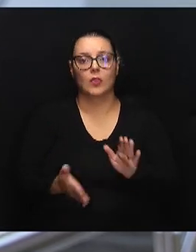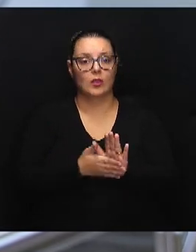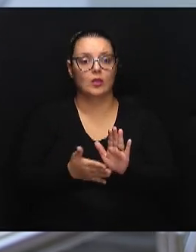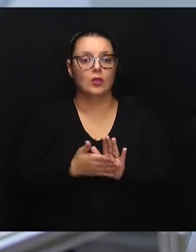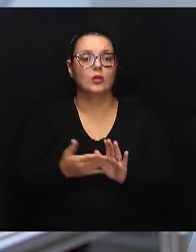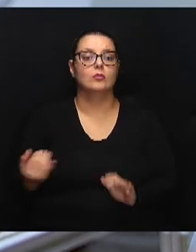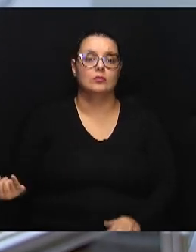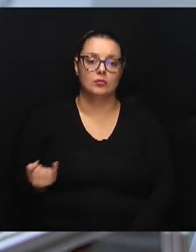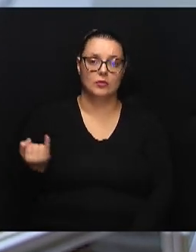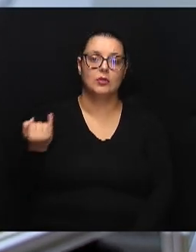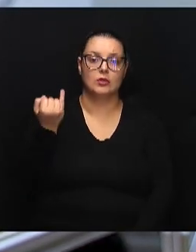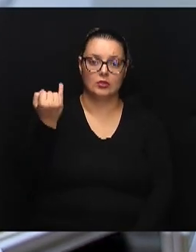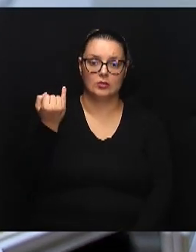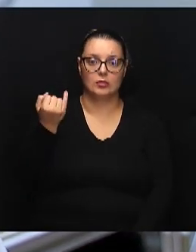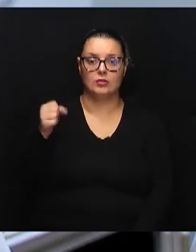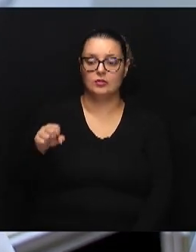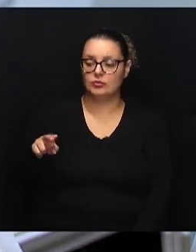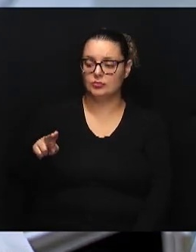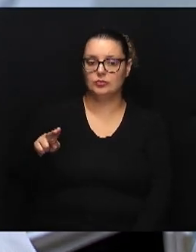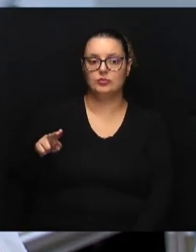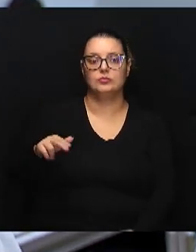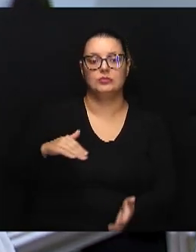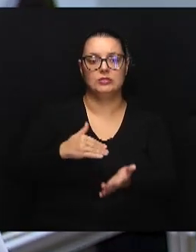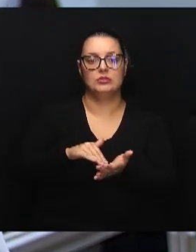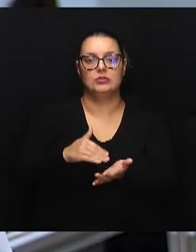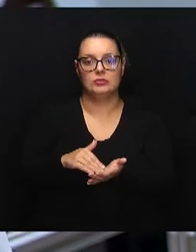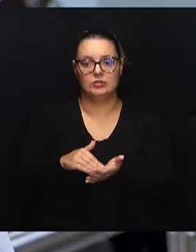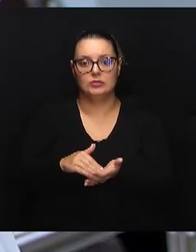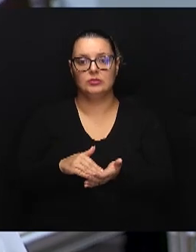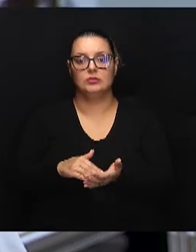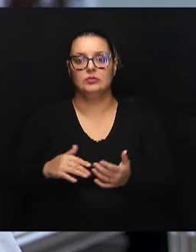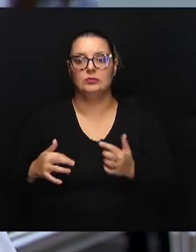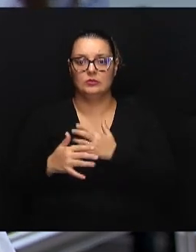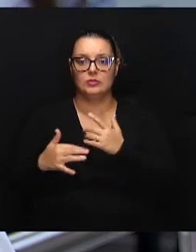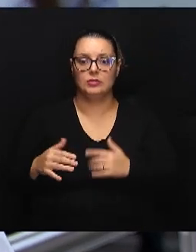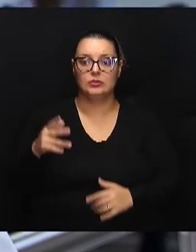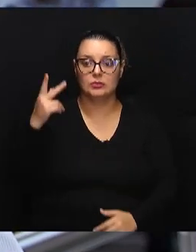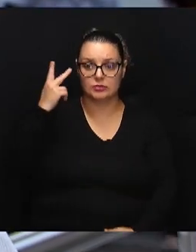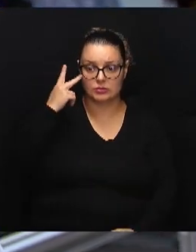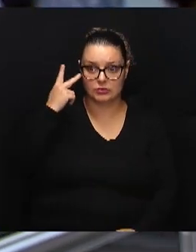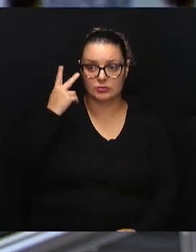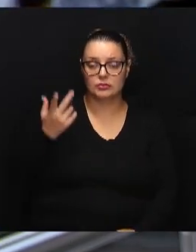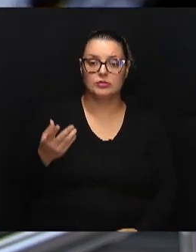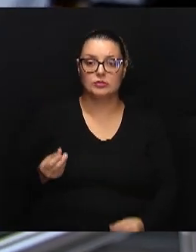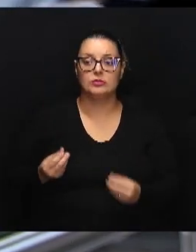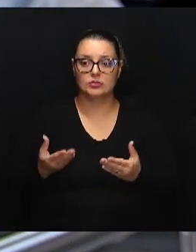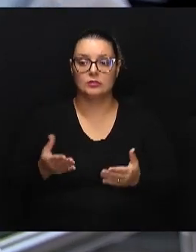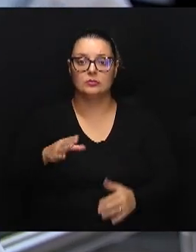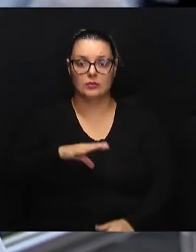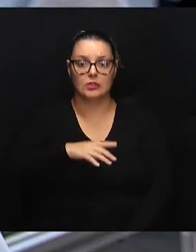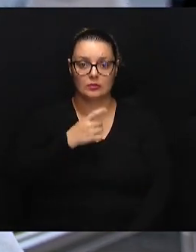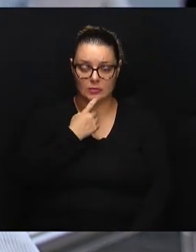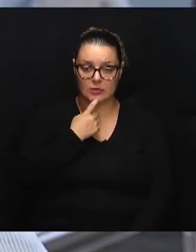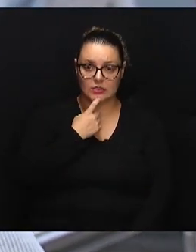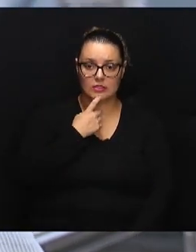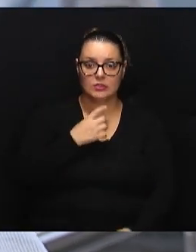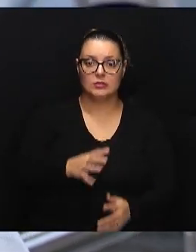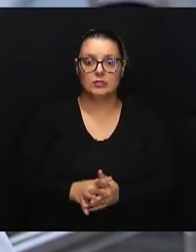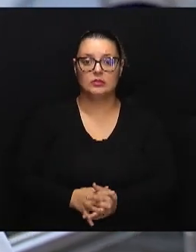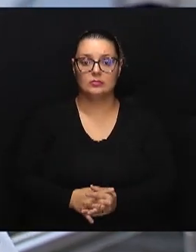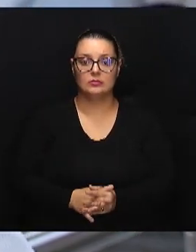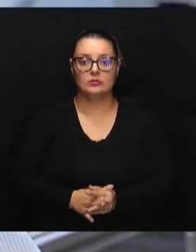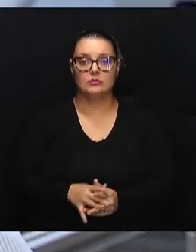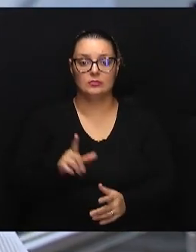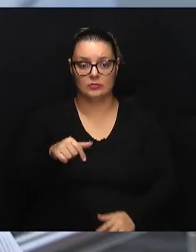que o subsecretário de Habitação e Urbanismo de São Paulo traz para Campinas. É um projeto